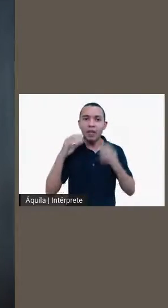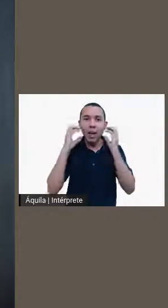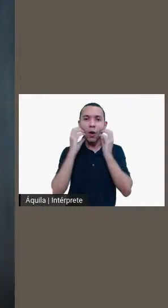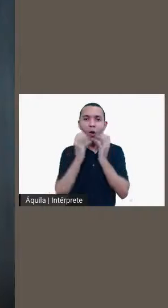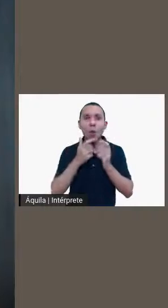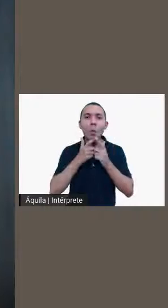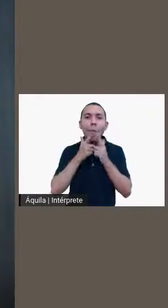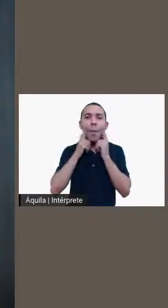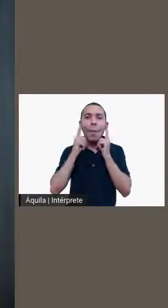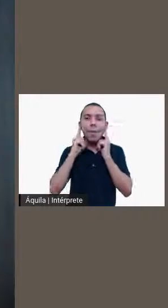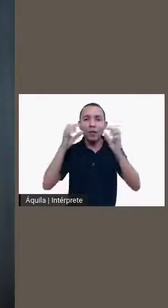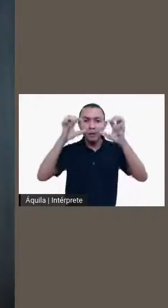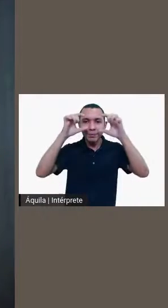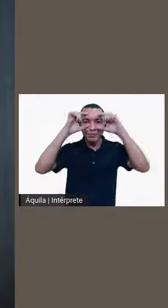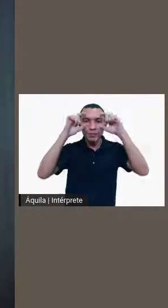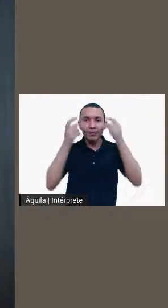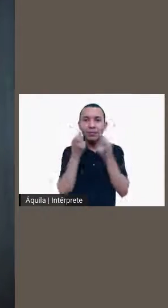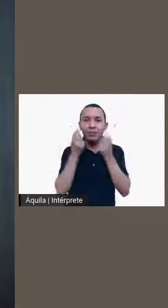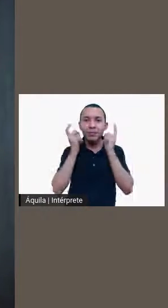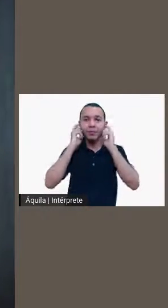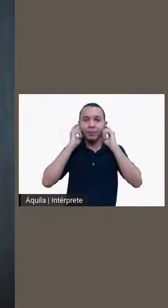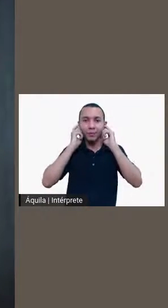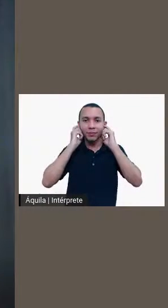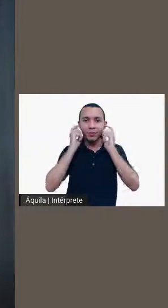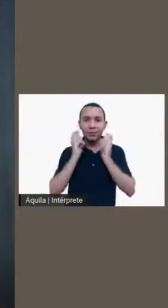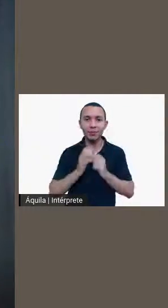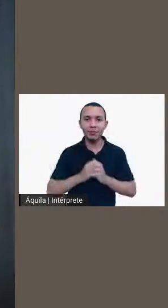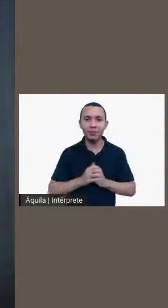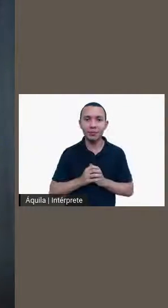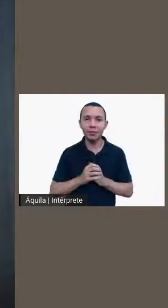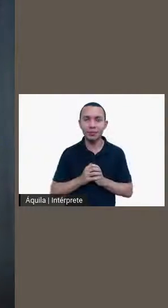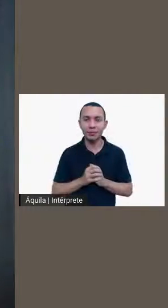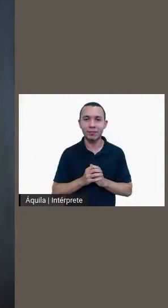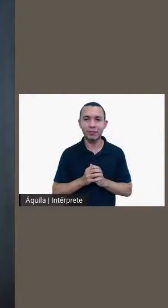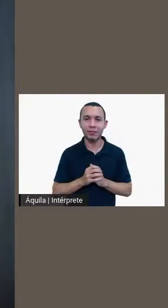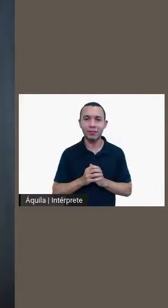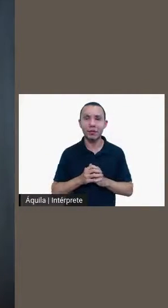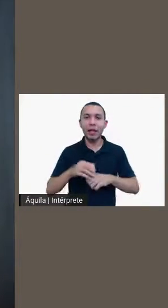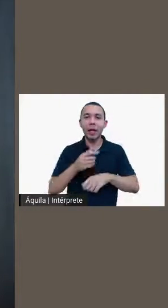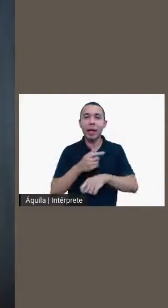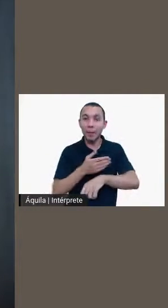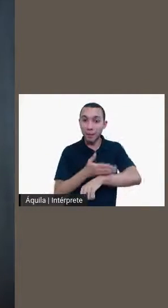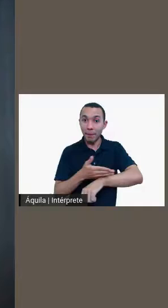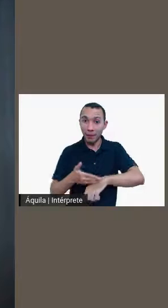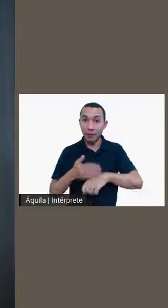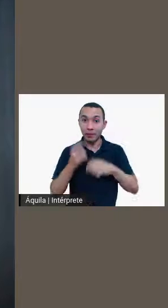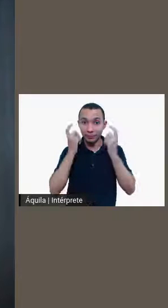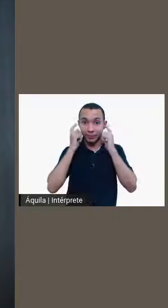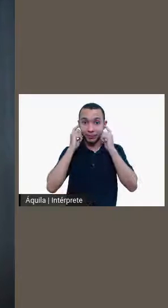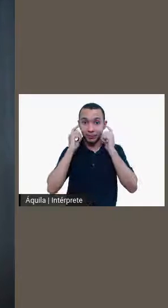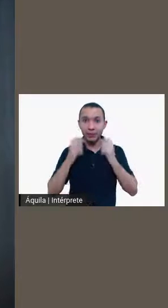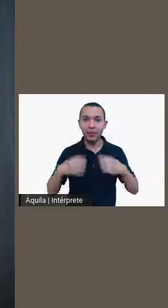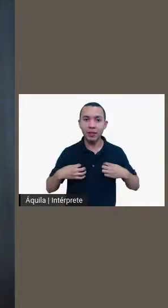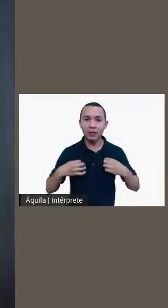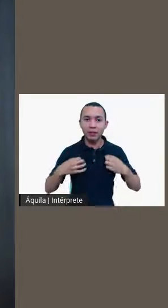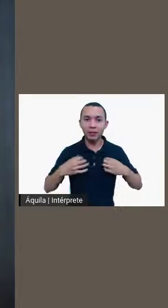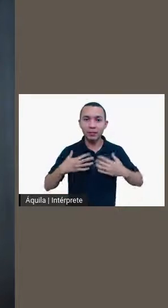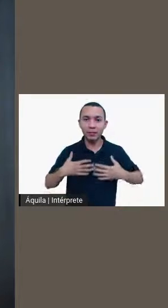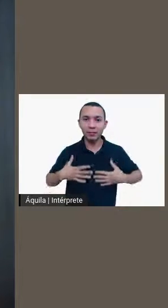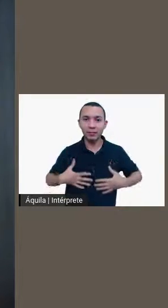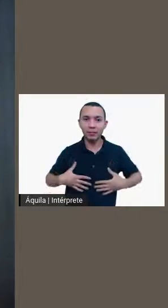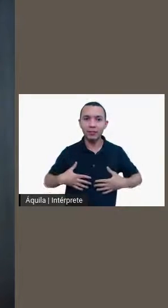aros redondos, fones de ouvido, intraauriculares brancos, e visto uma camiseta